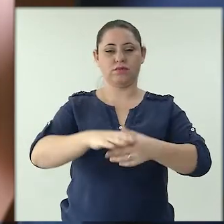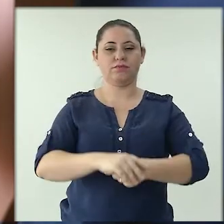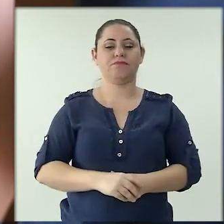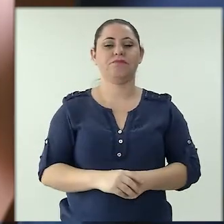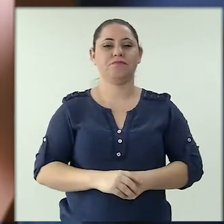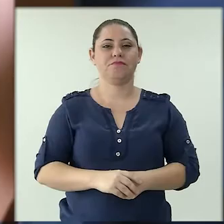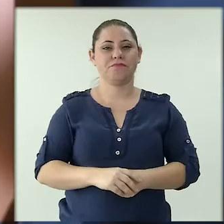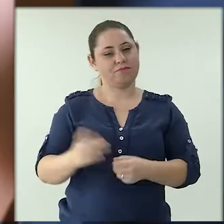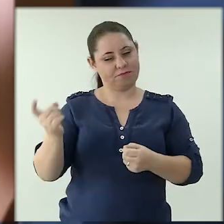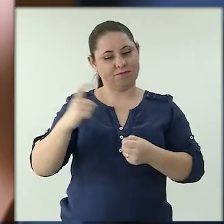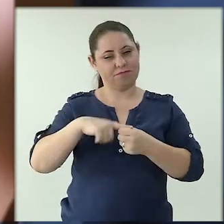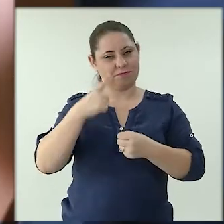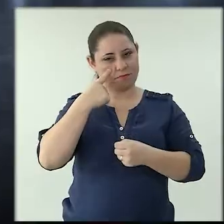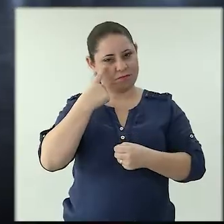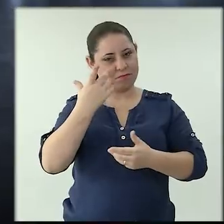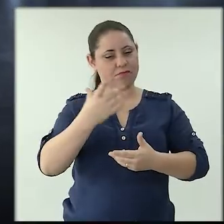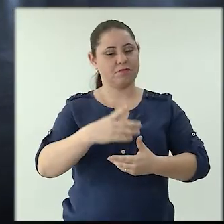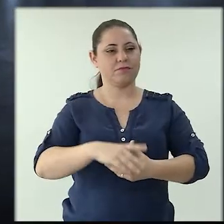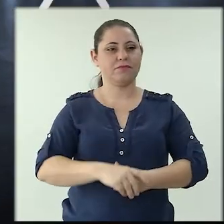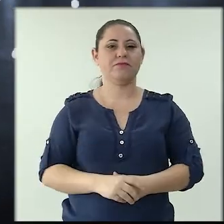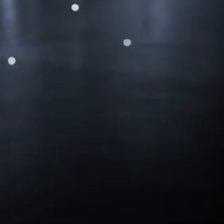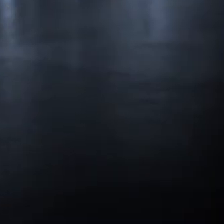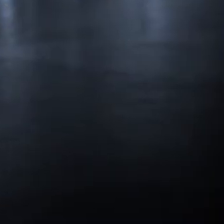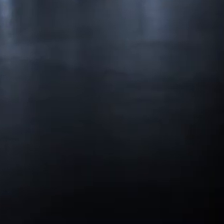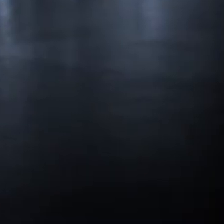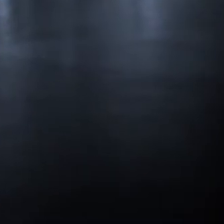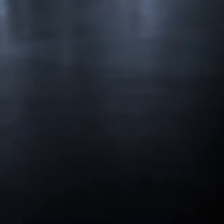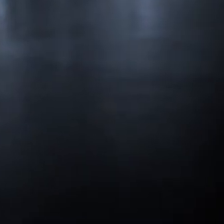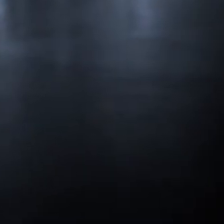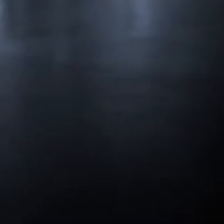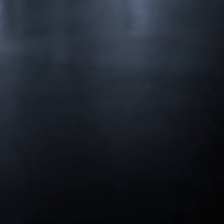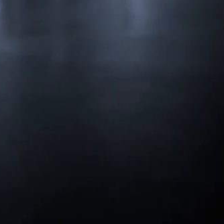gente volta daqui a pouquinho, fica de olho.